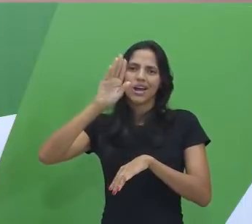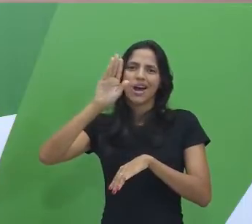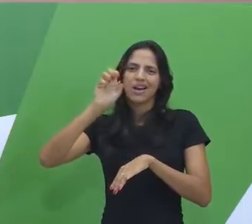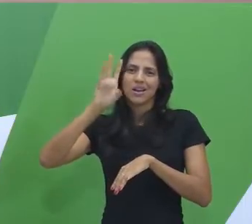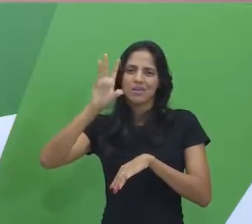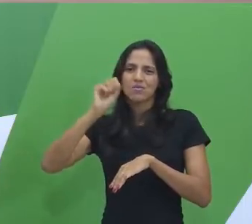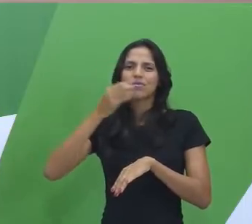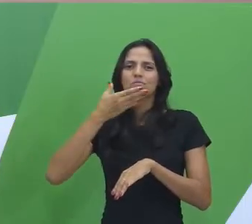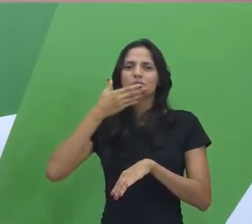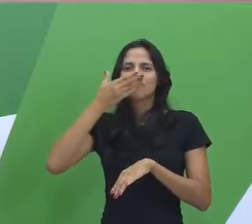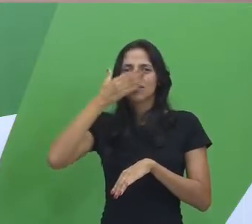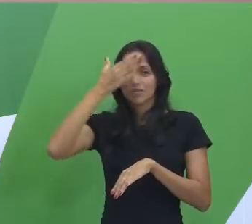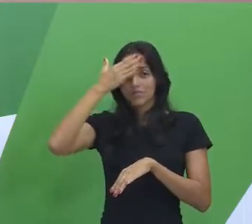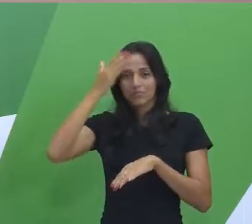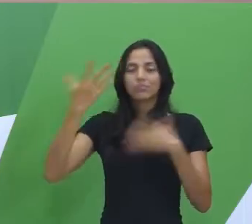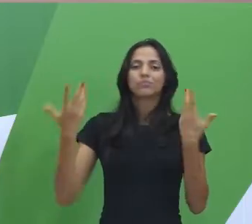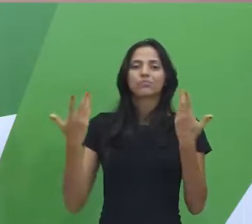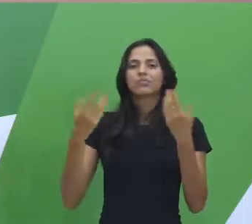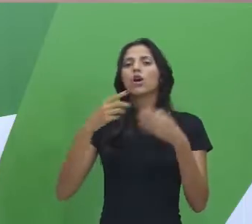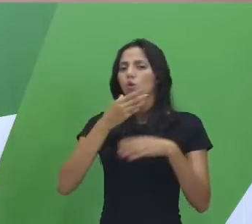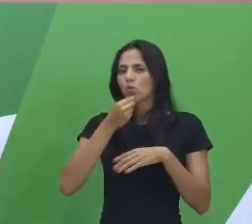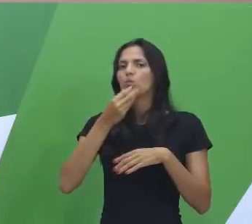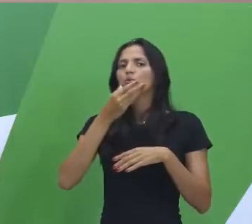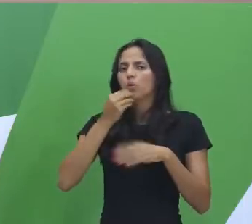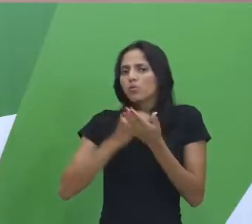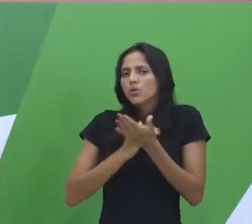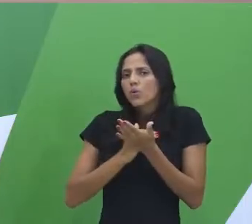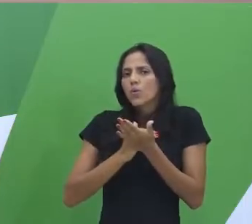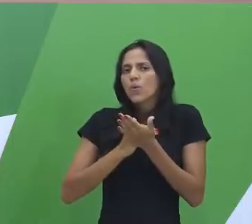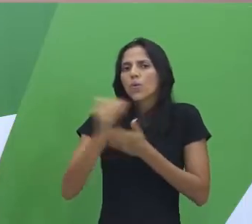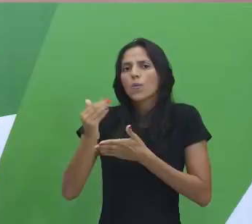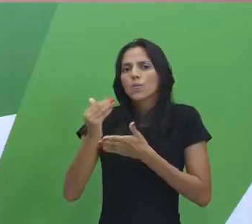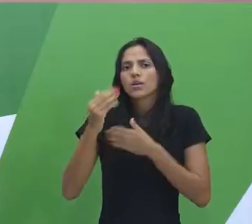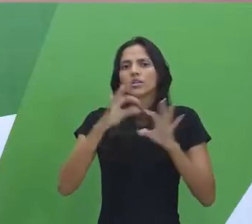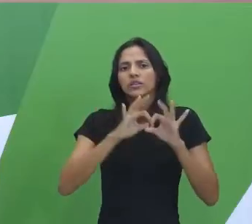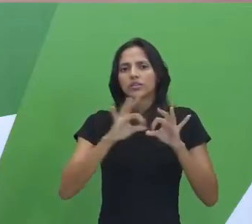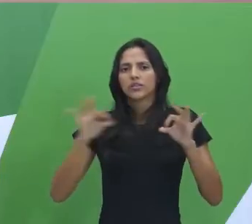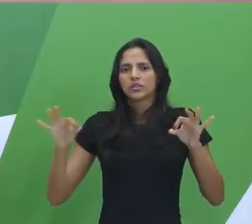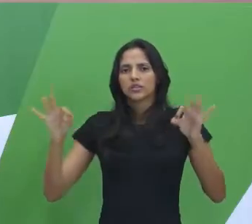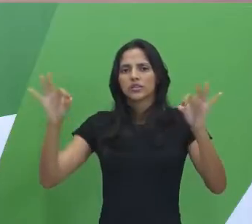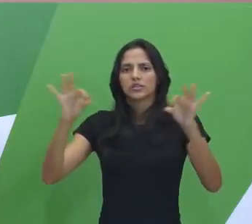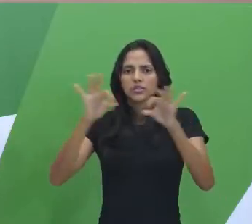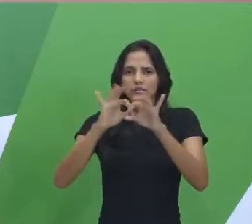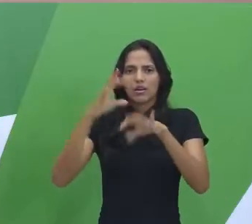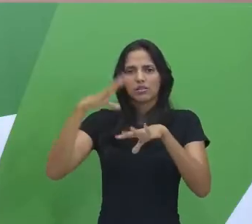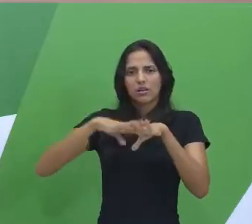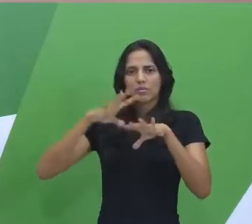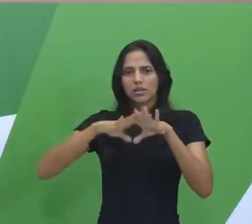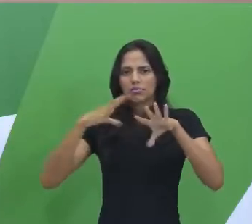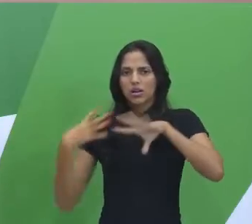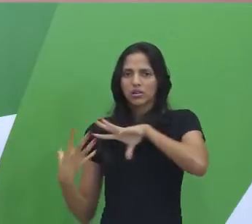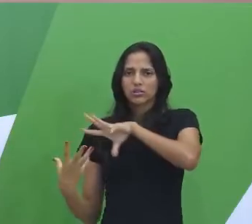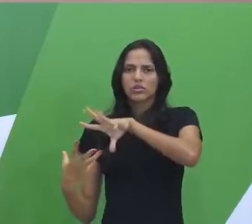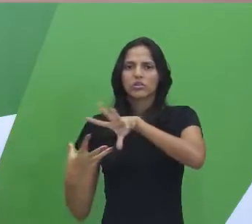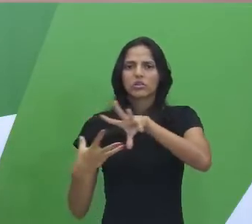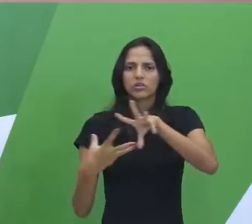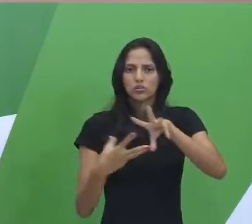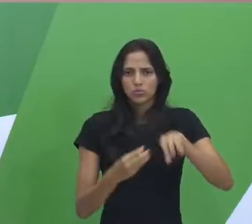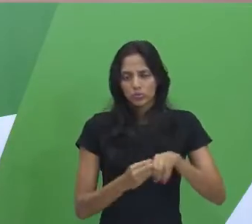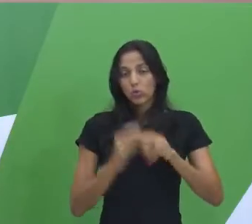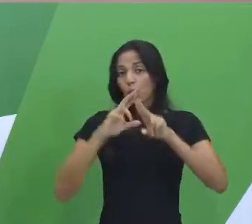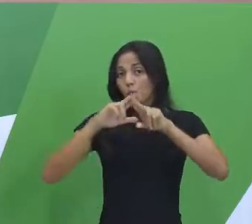o propulsor de todas essas informações pela raça humana, pelo nosso planeta. Por isso que a maioria